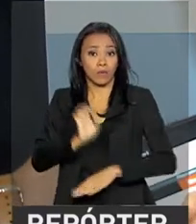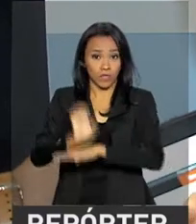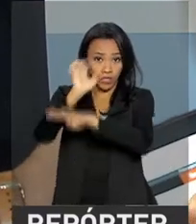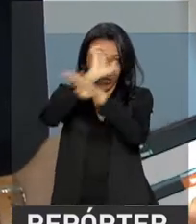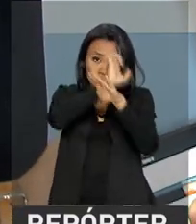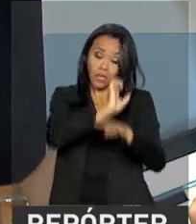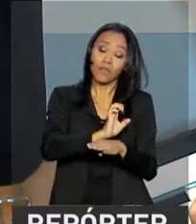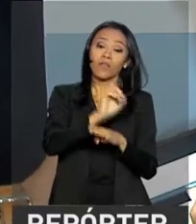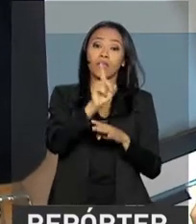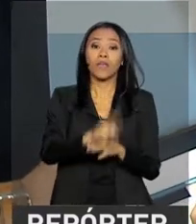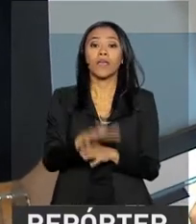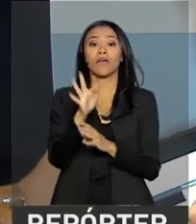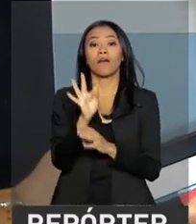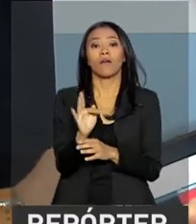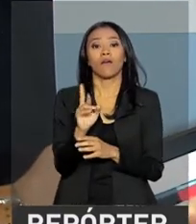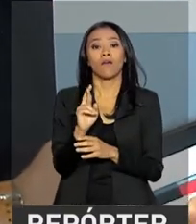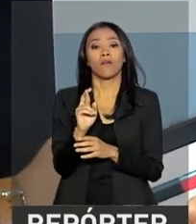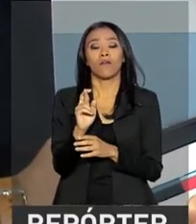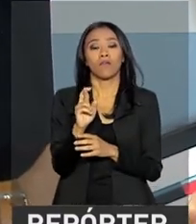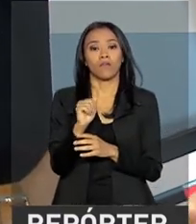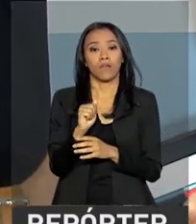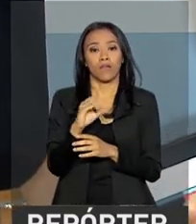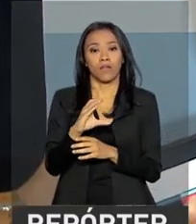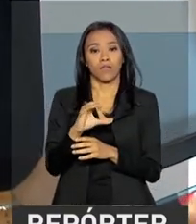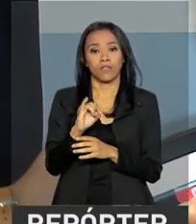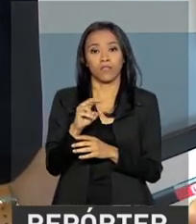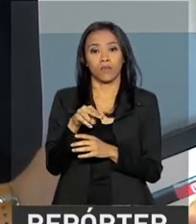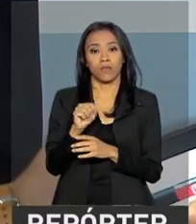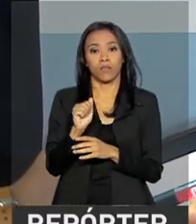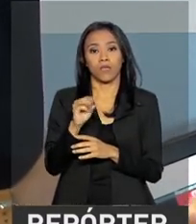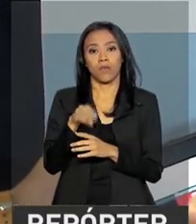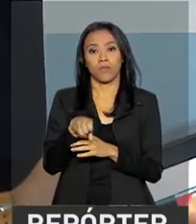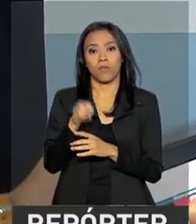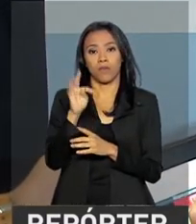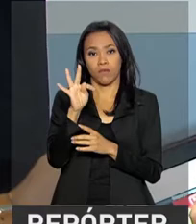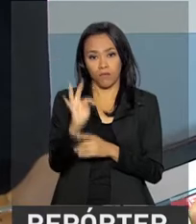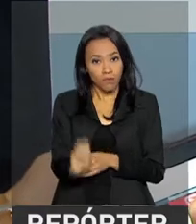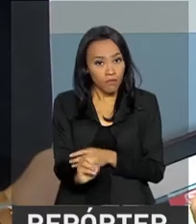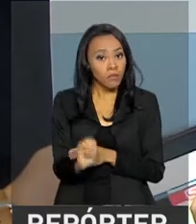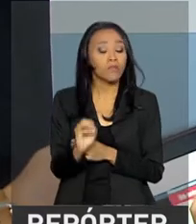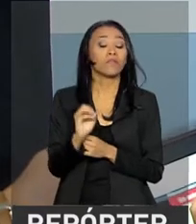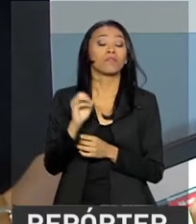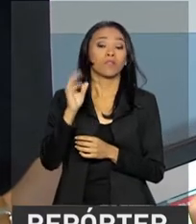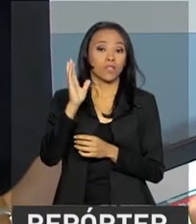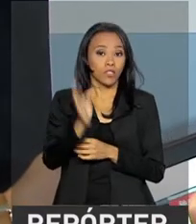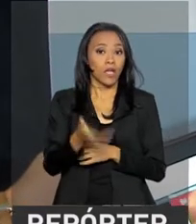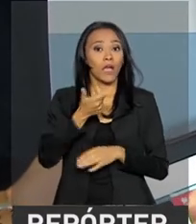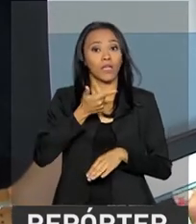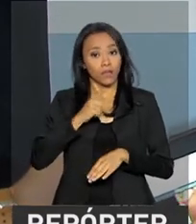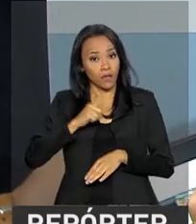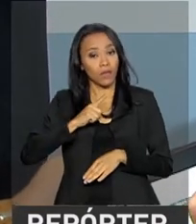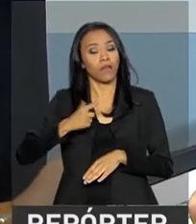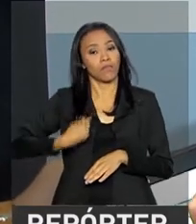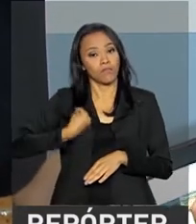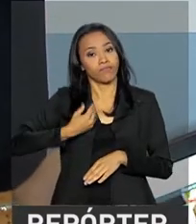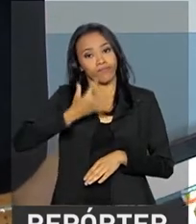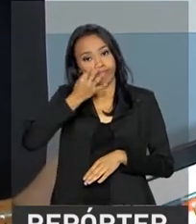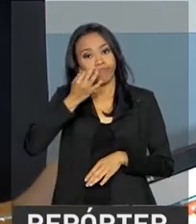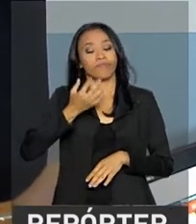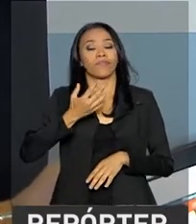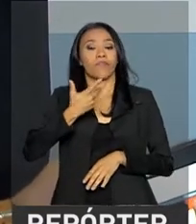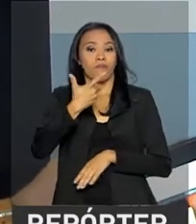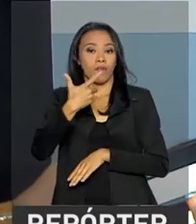já está sendo adotado o abastecimento de todos os demais estados onde a vacina da filhota